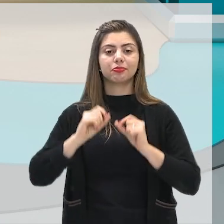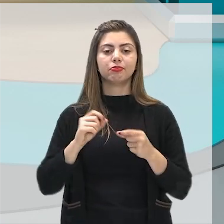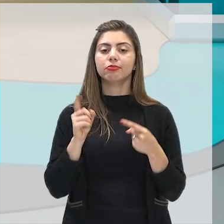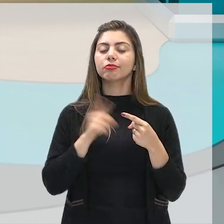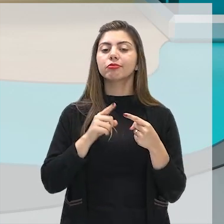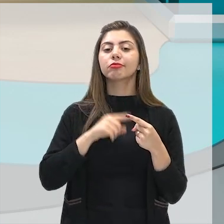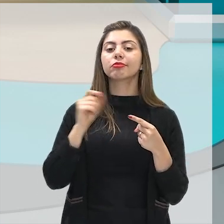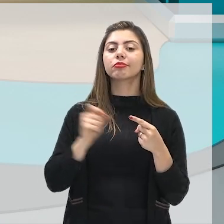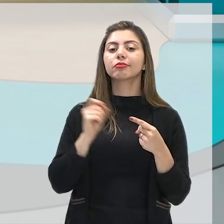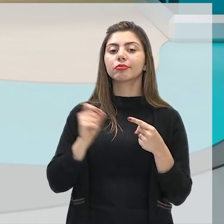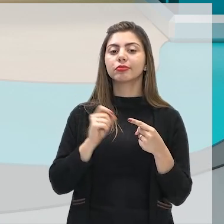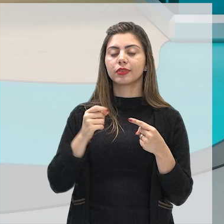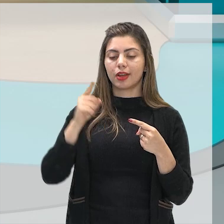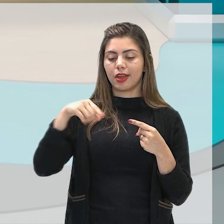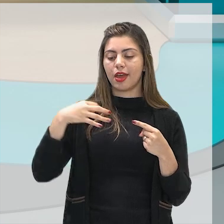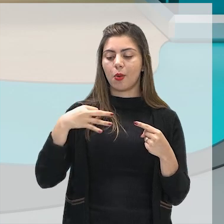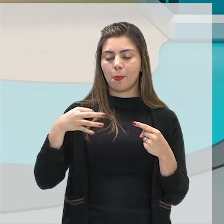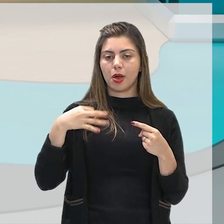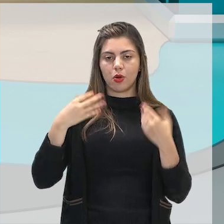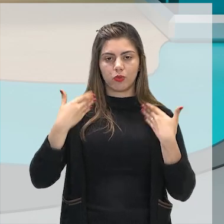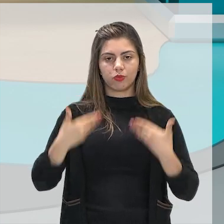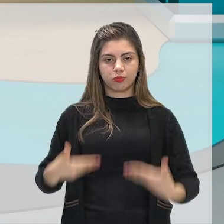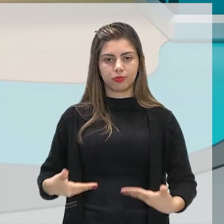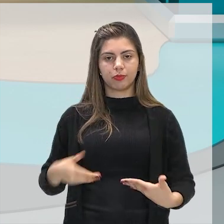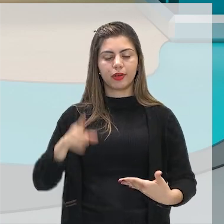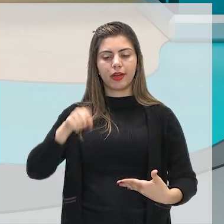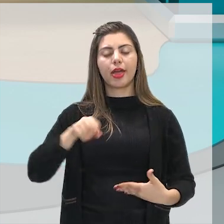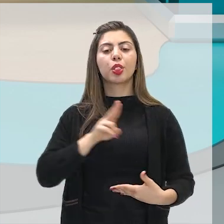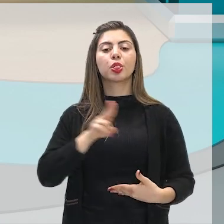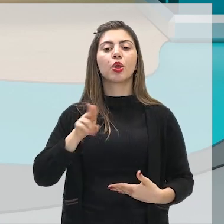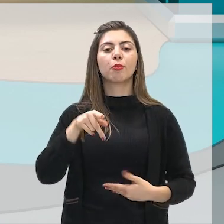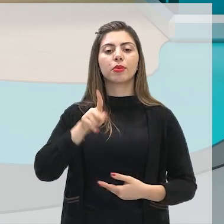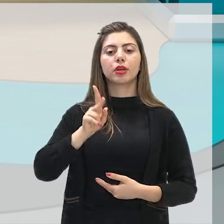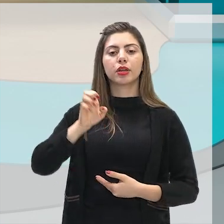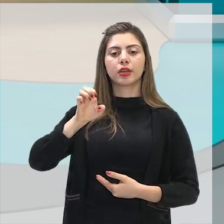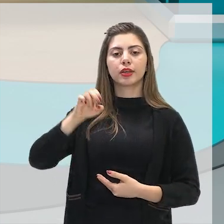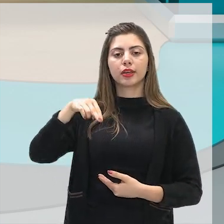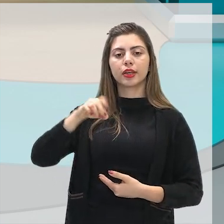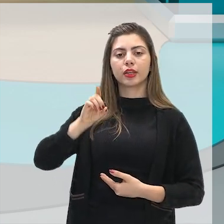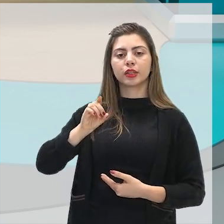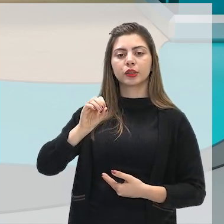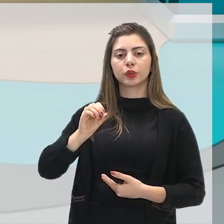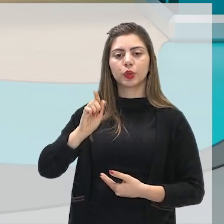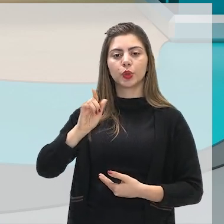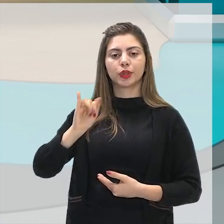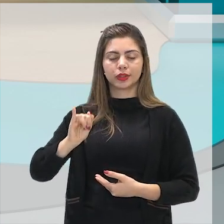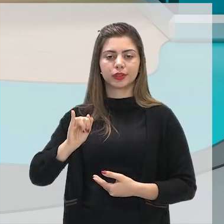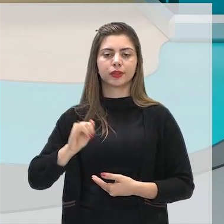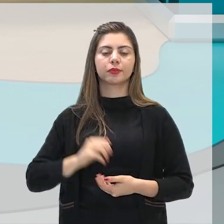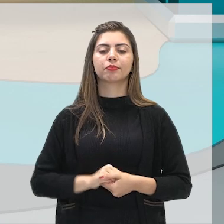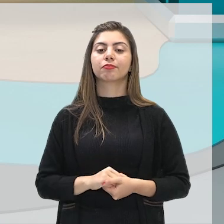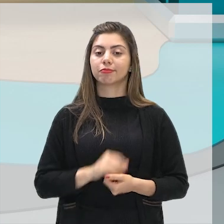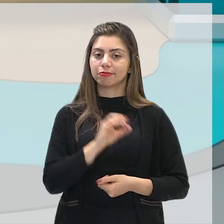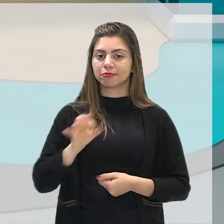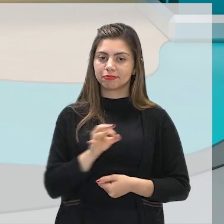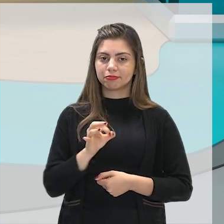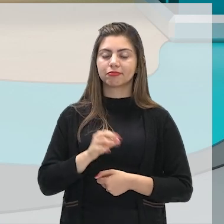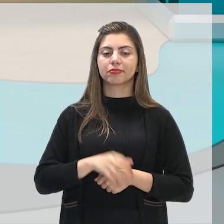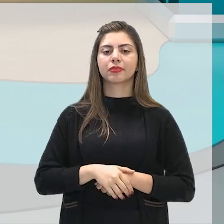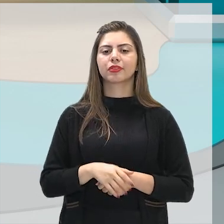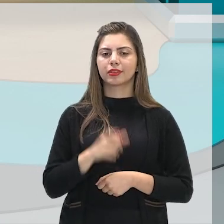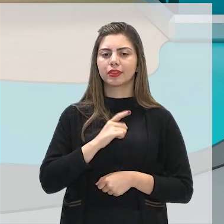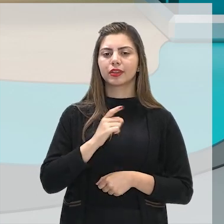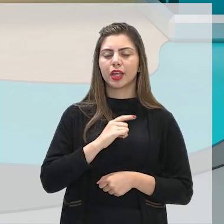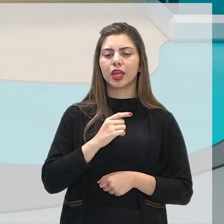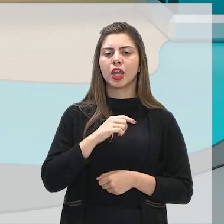Primeiro, né, que essa vestimenta é chamada de Kendogi, que também pode ser chamada de Keikogi,